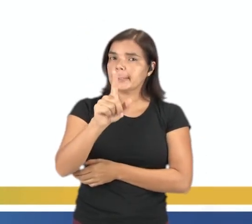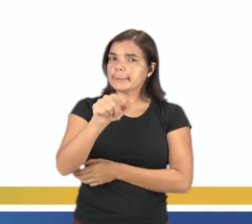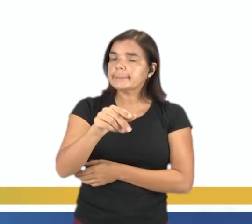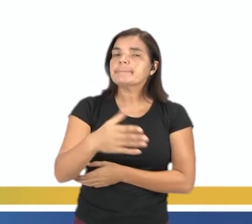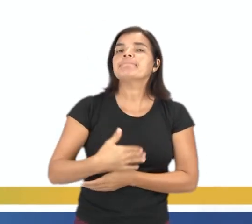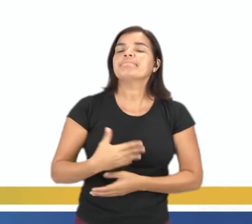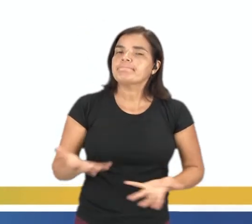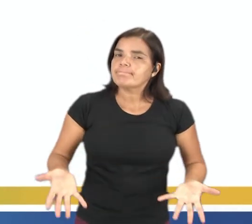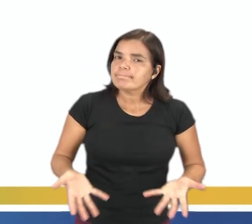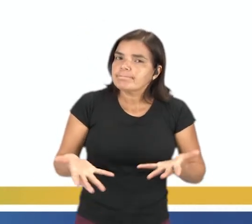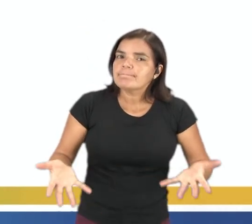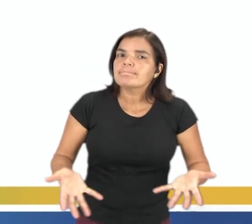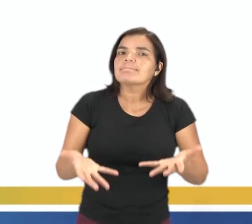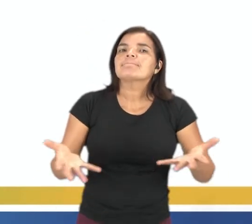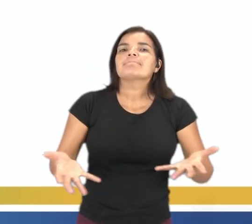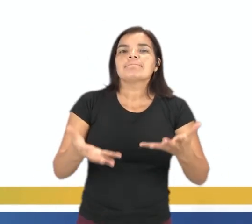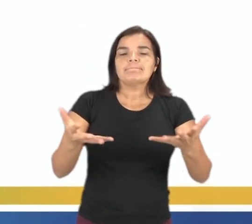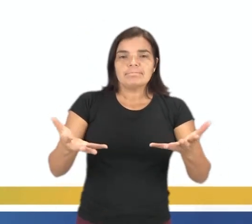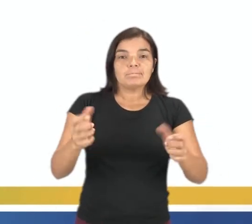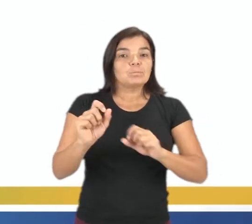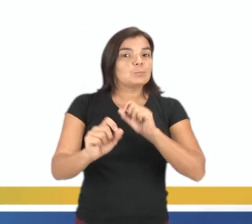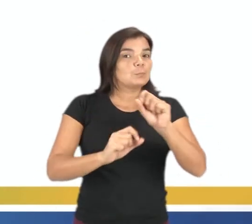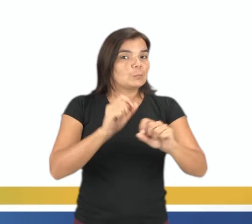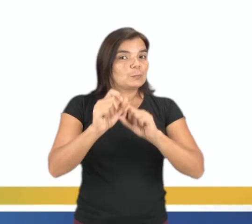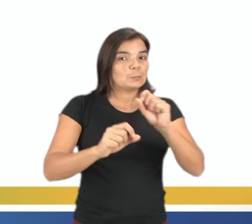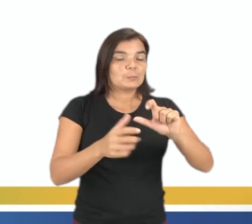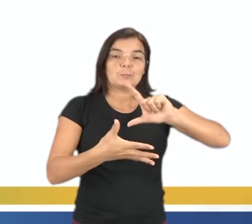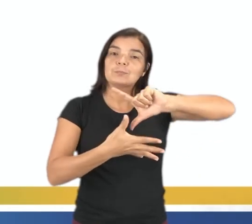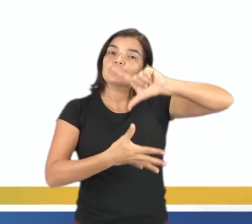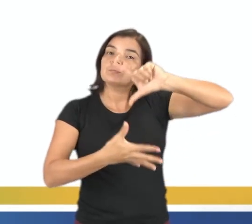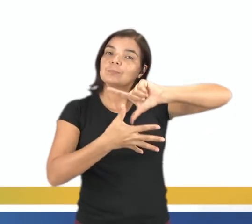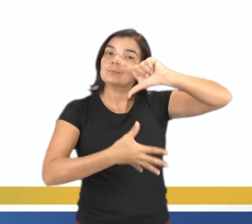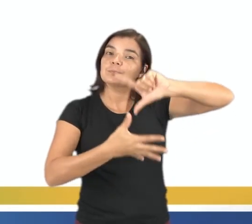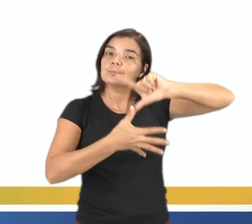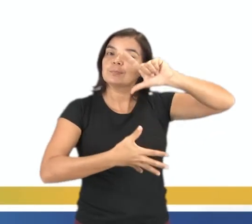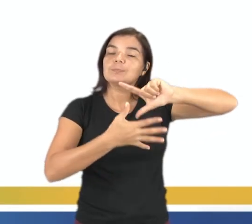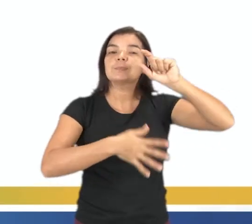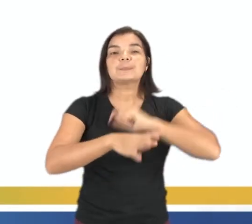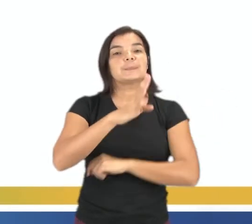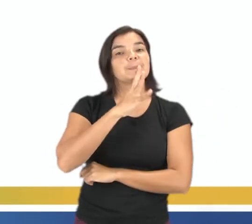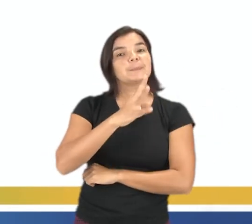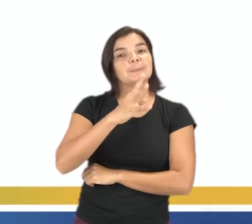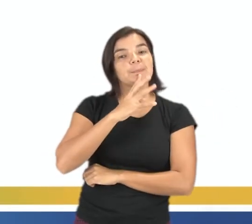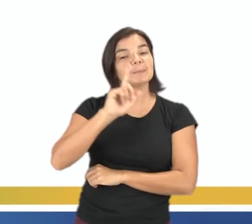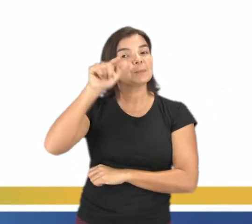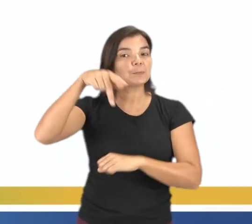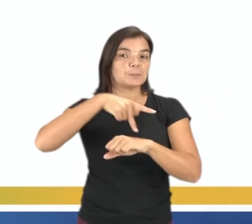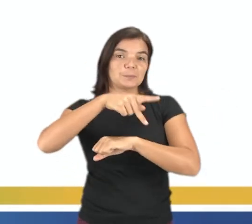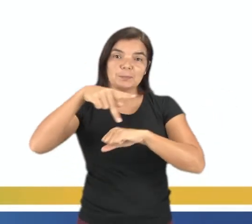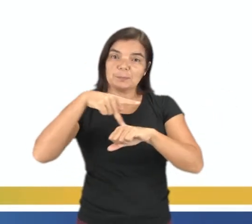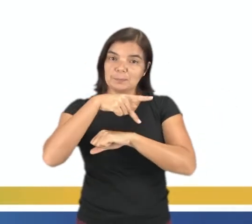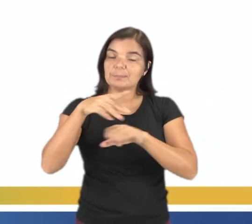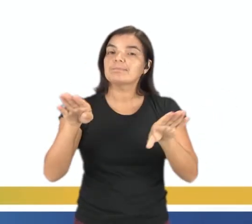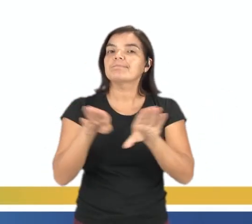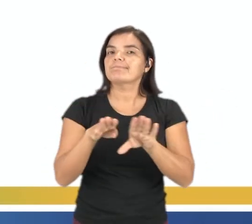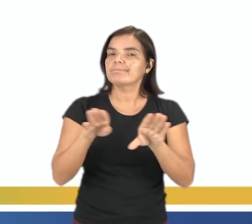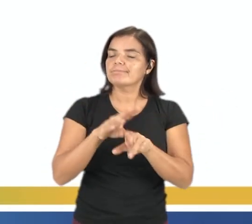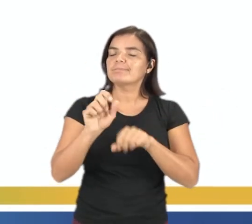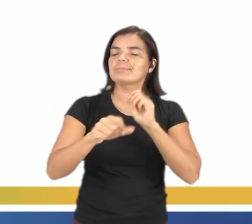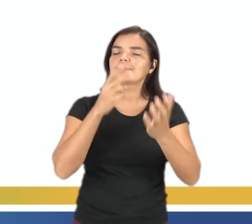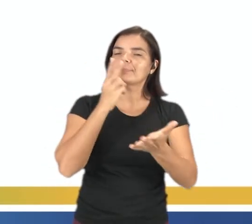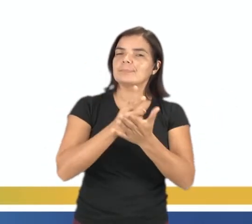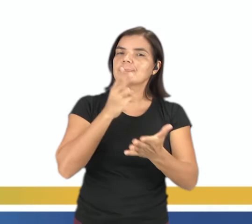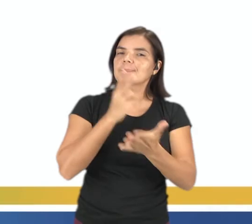grandes incentivadores da integração latino-americana reconhecido internacionalmente. E isso traz